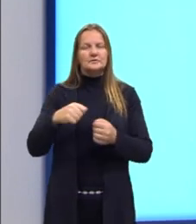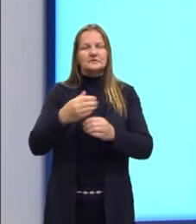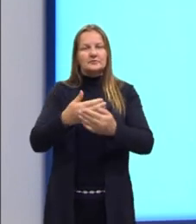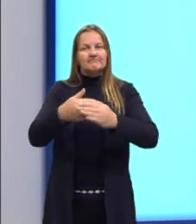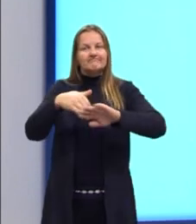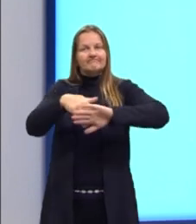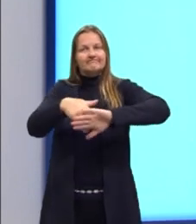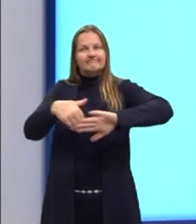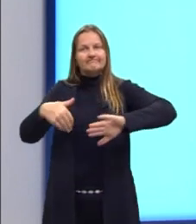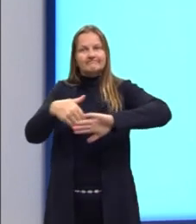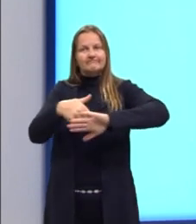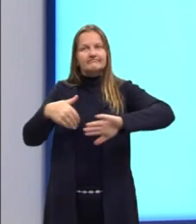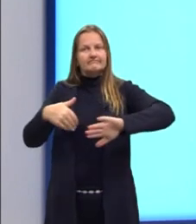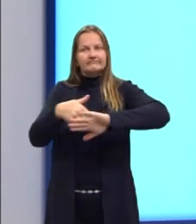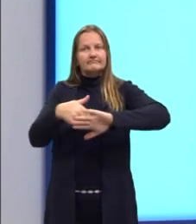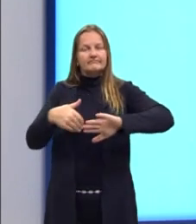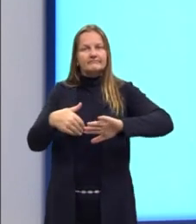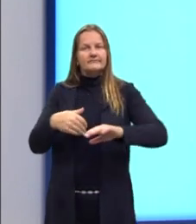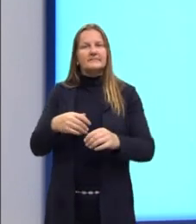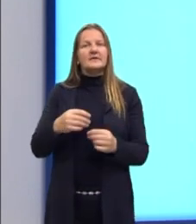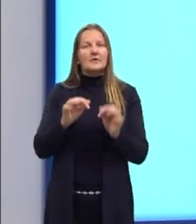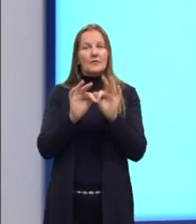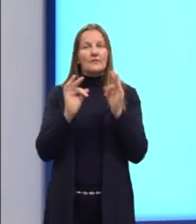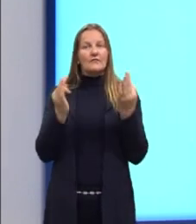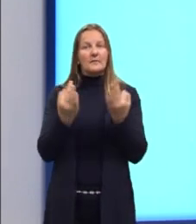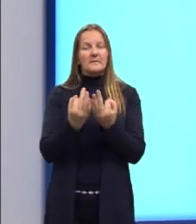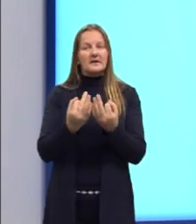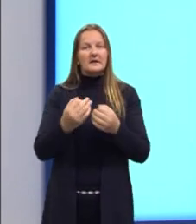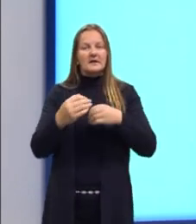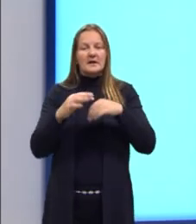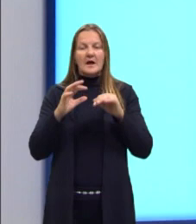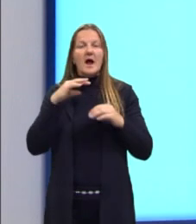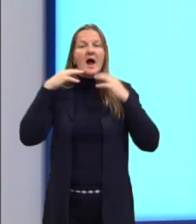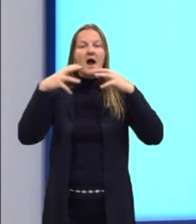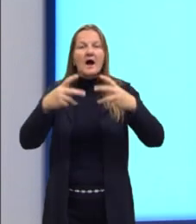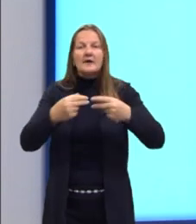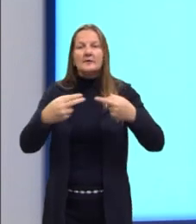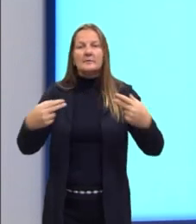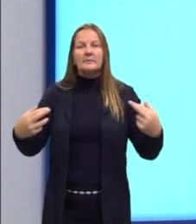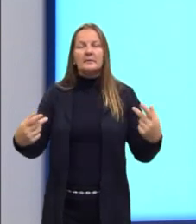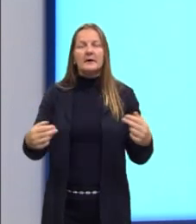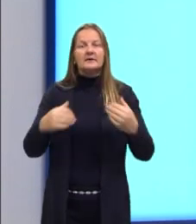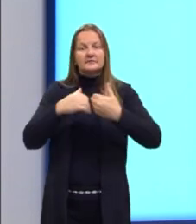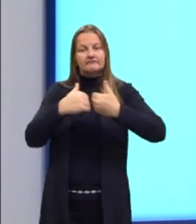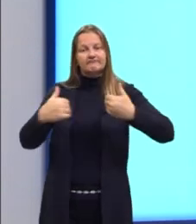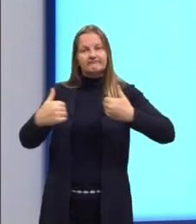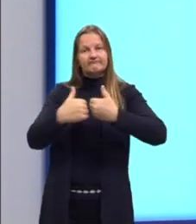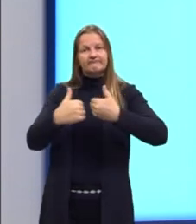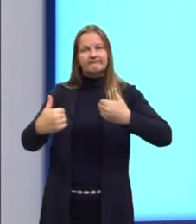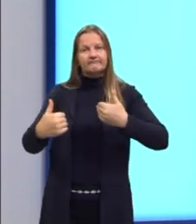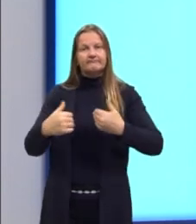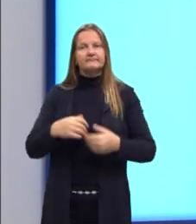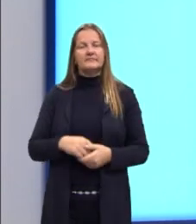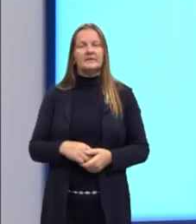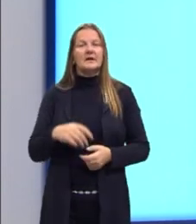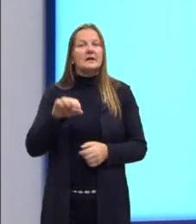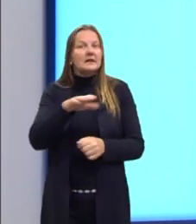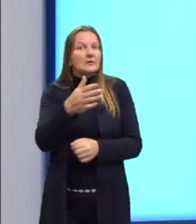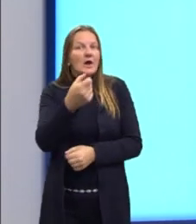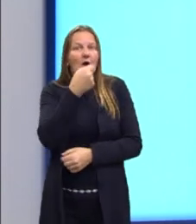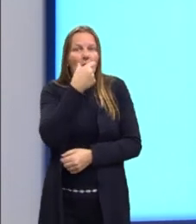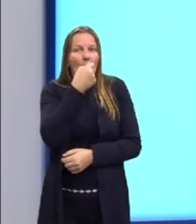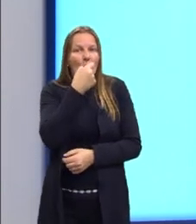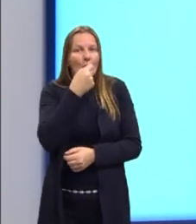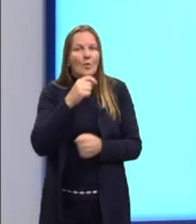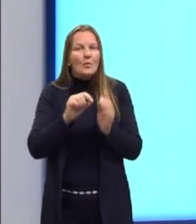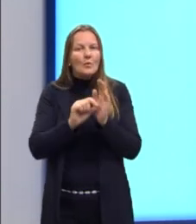isolada do resto da família inclusive de animais de estimação durante esse período E aí Claro conforme a dosagem é